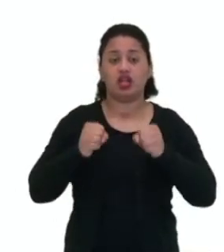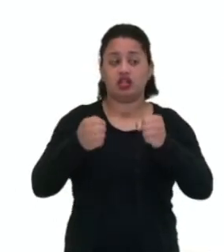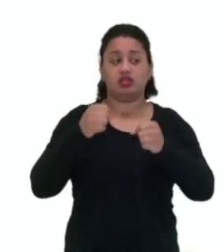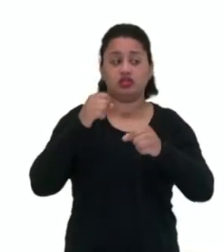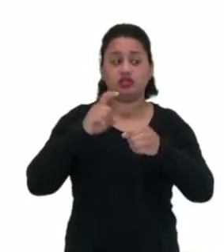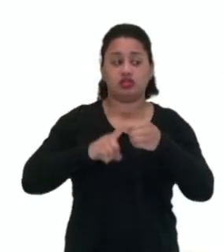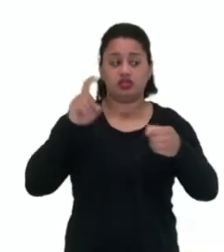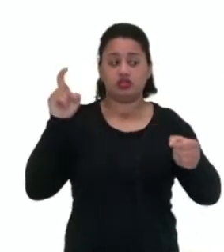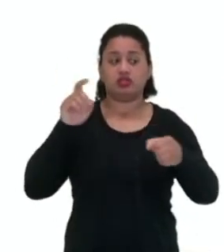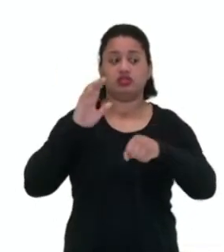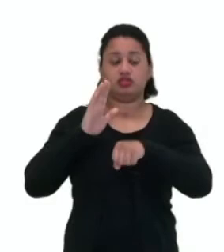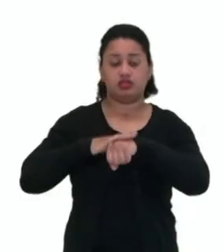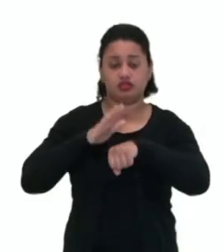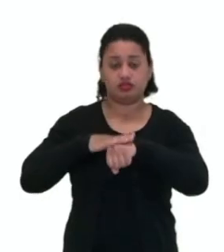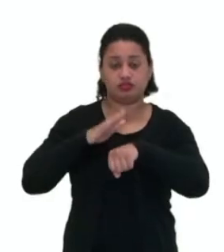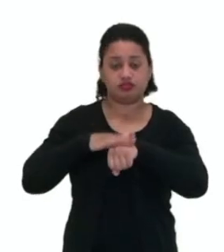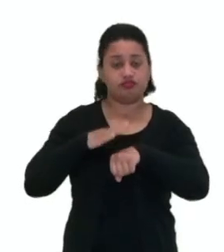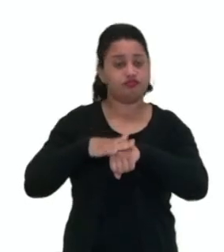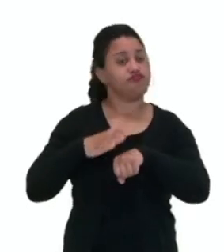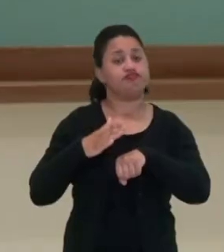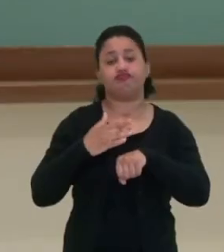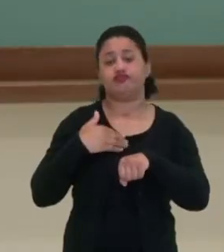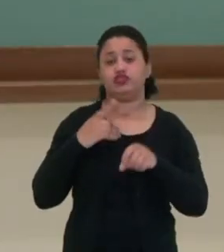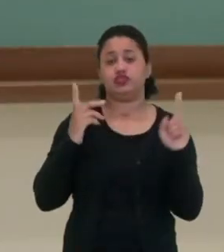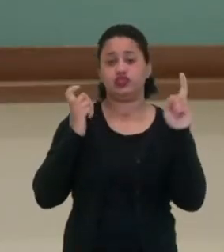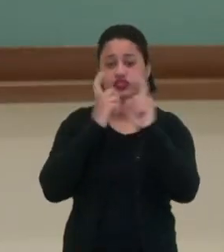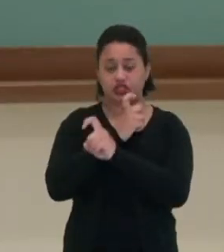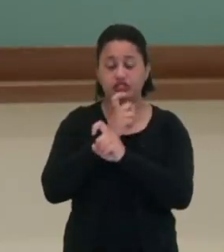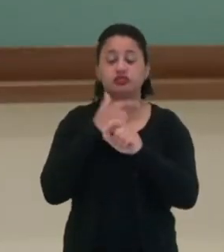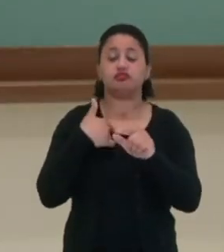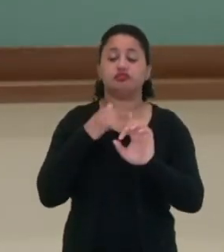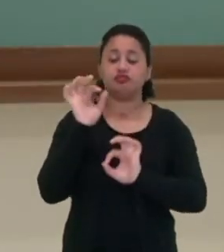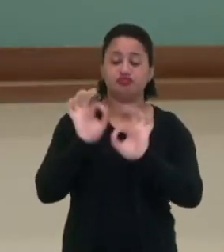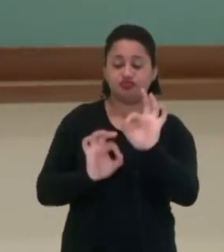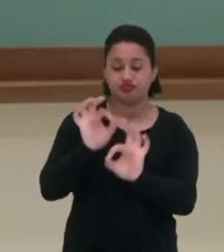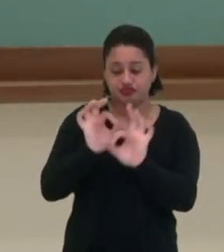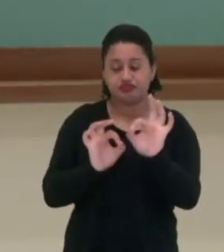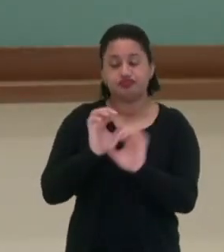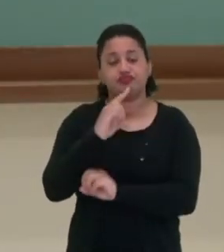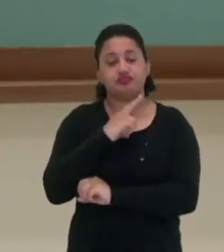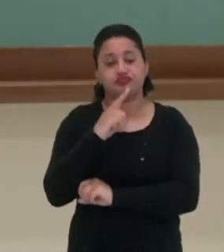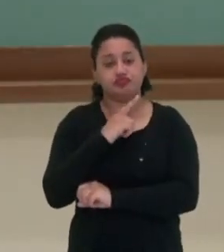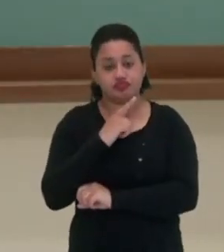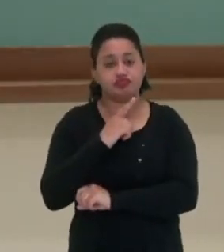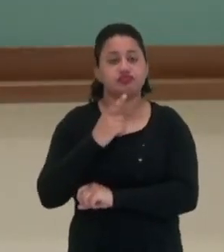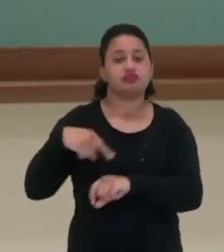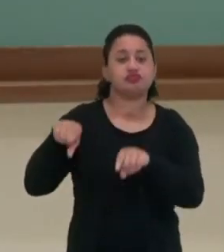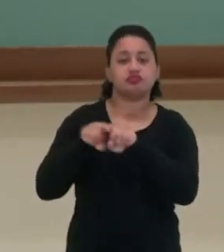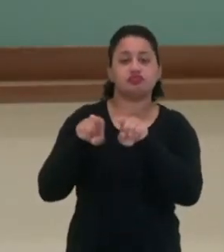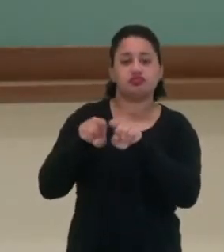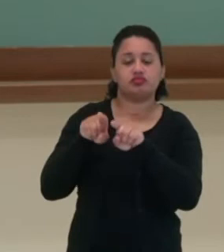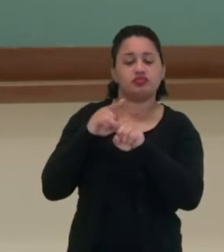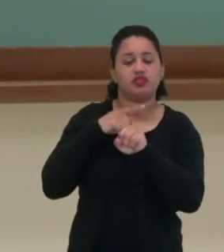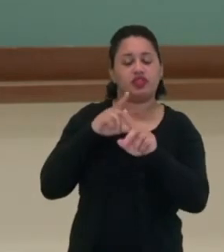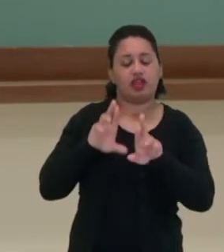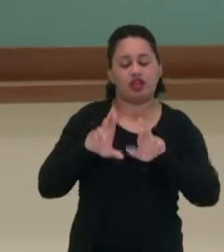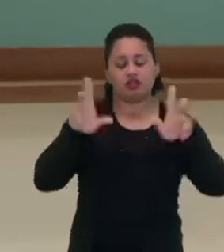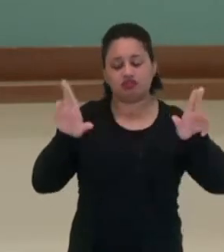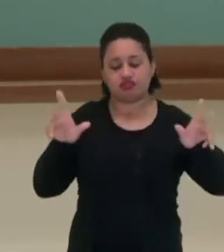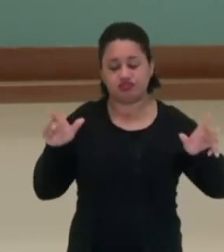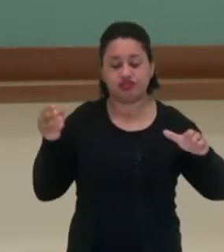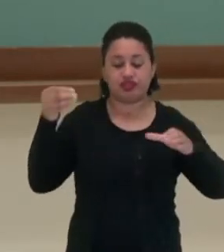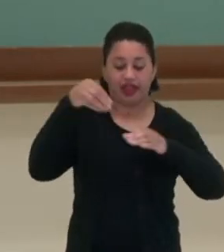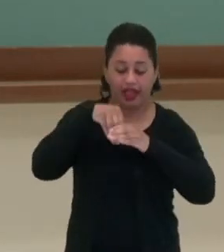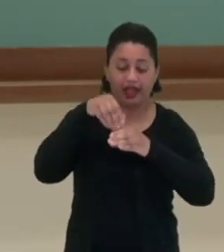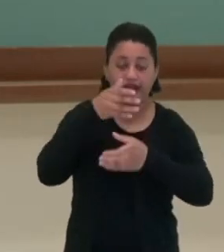independência. Então, dentro de toda essa organização dos curdos, eles também têm as suas divergências internas, as